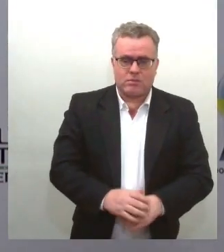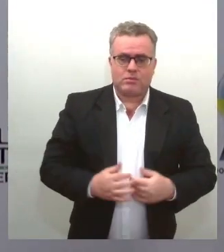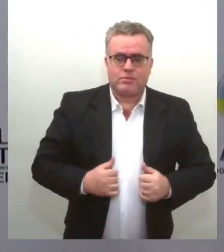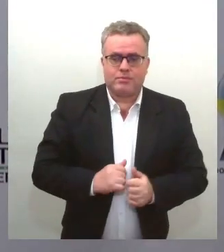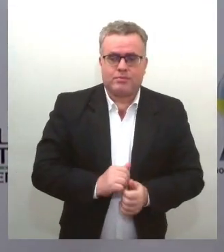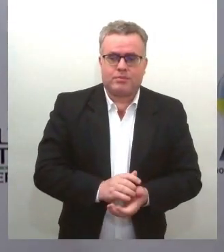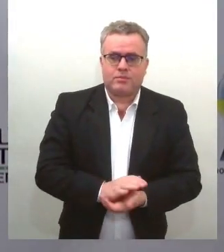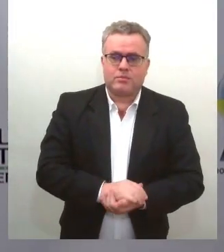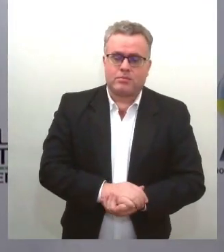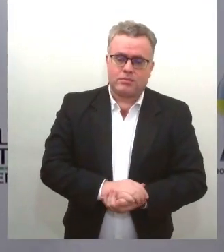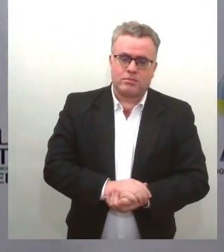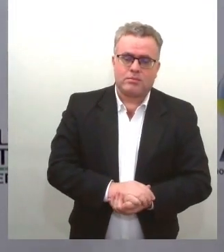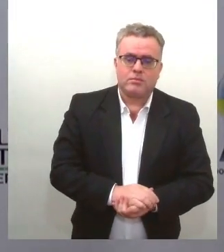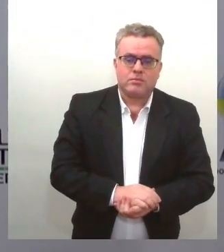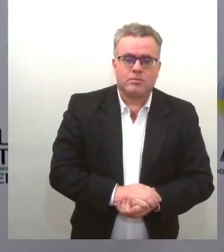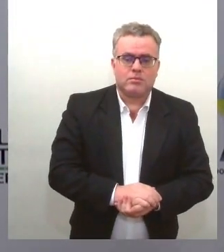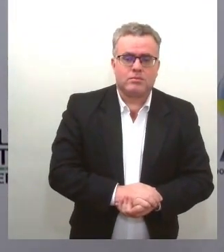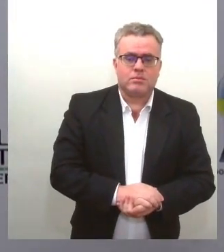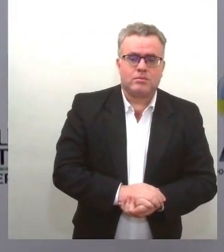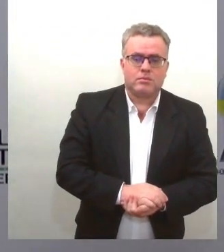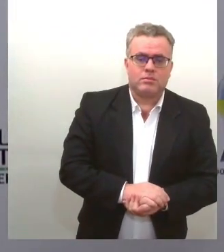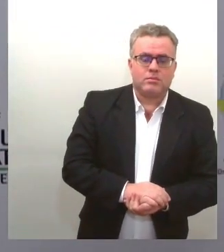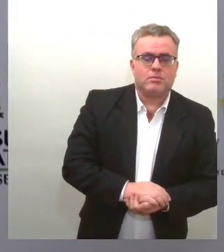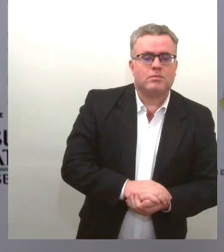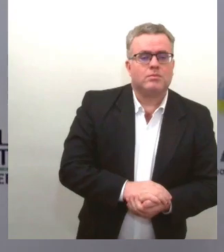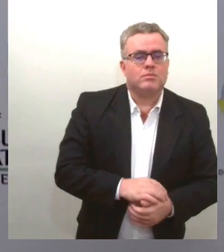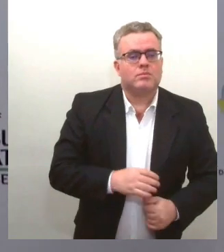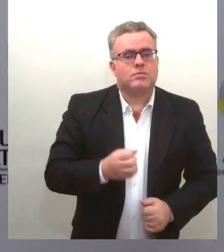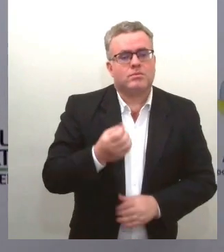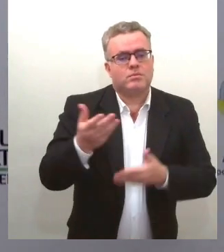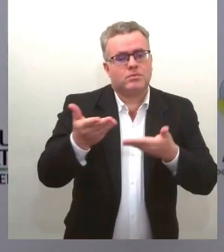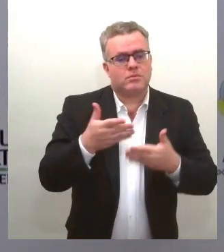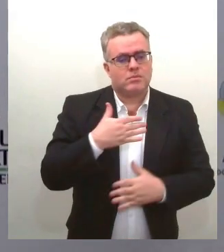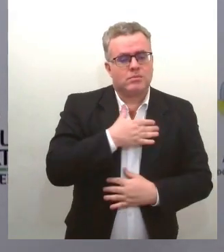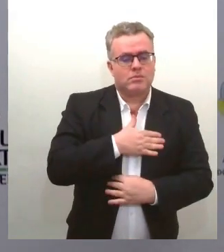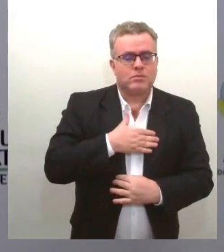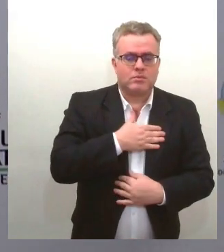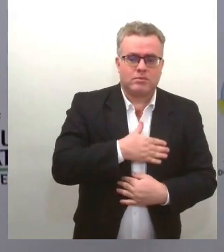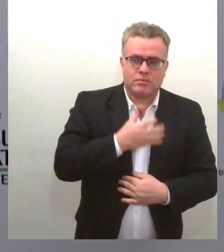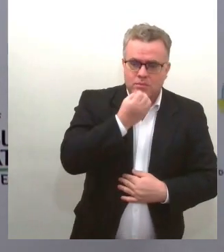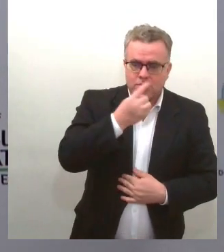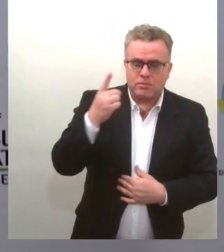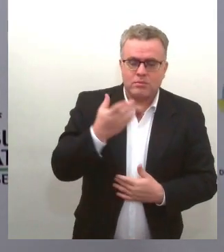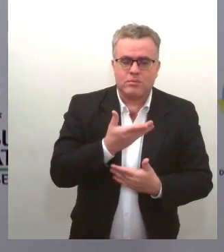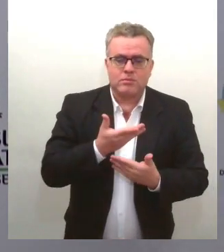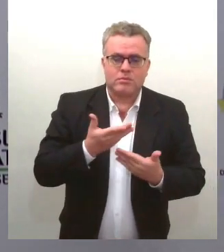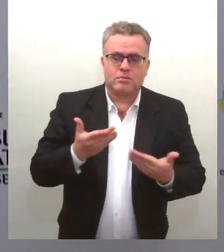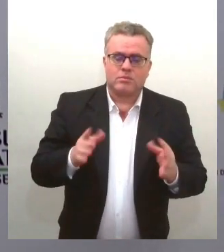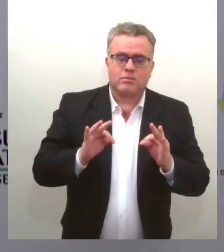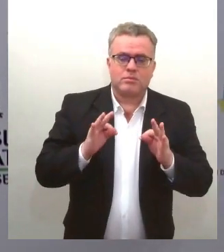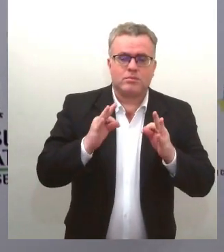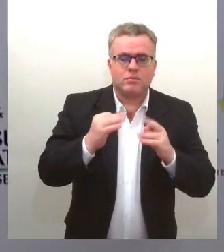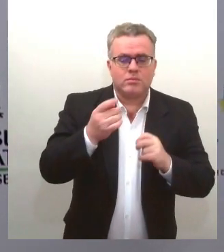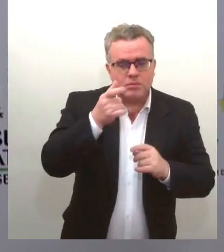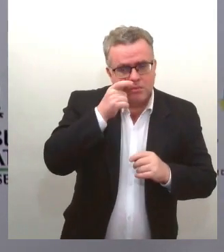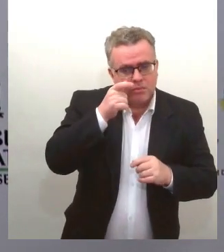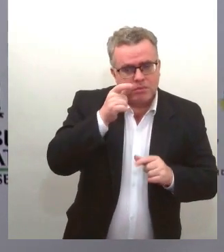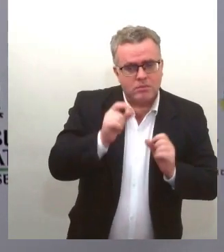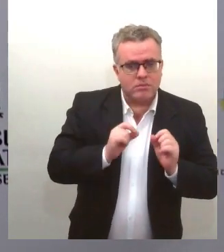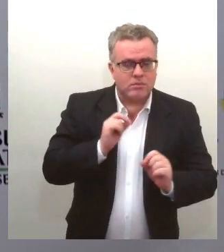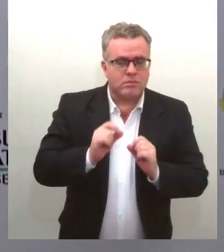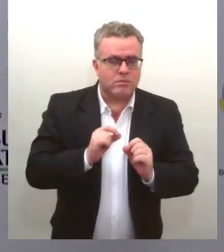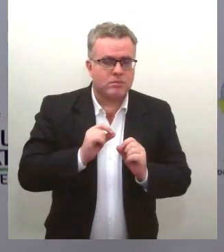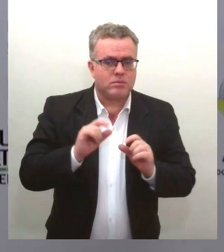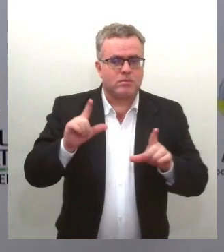Olá, sejam todos muito bem-vindos, muito bom dia a todos que acompanham a TV Alésio, direto do plenário, começando